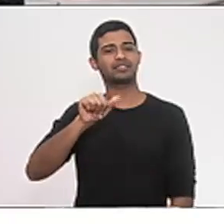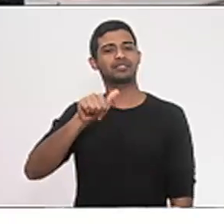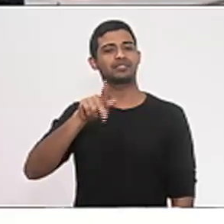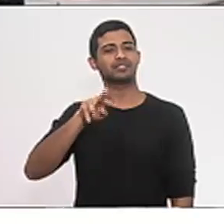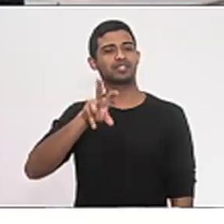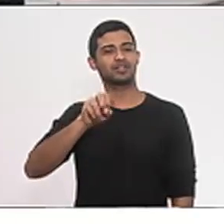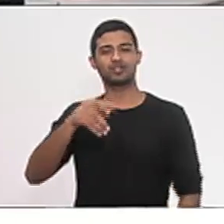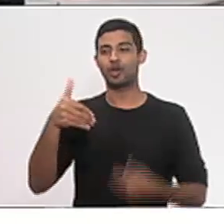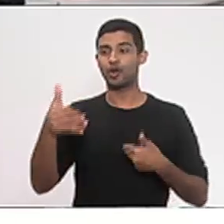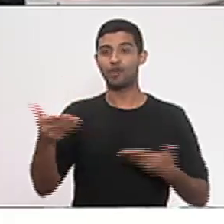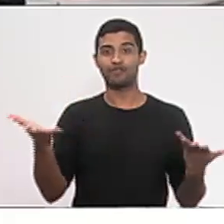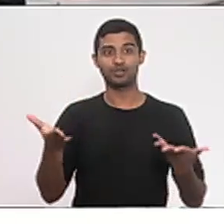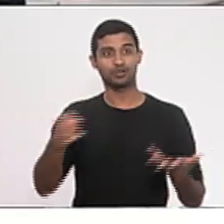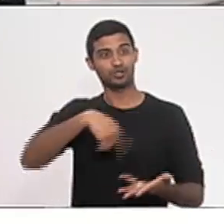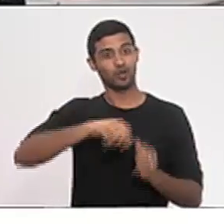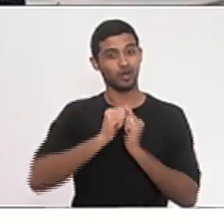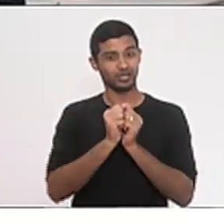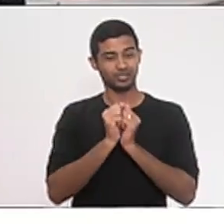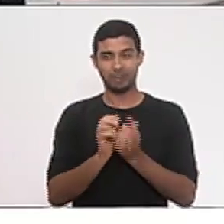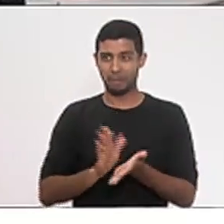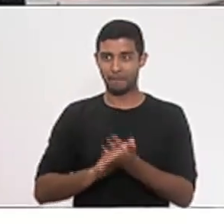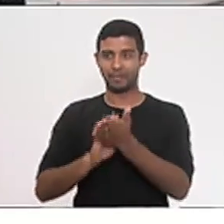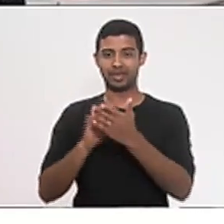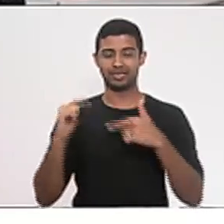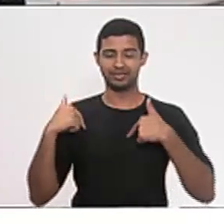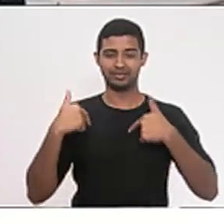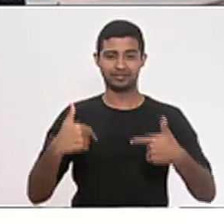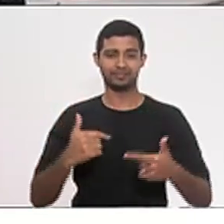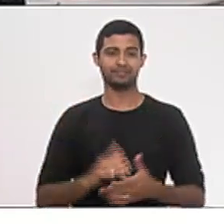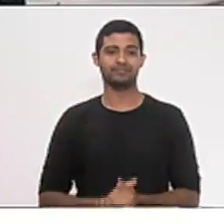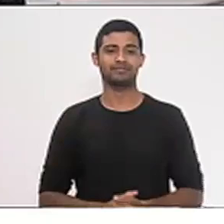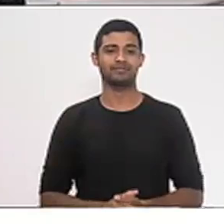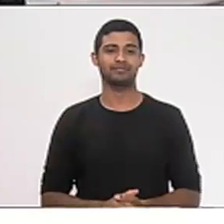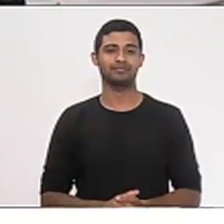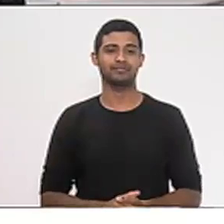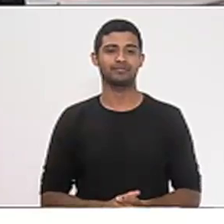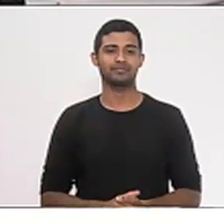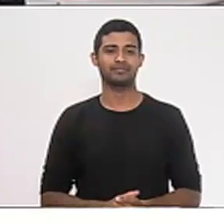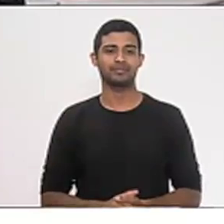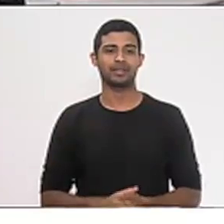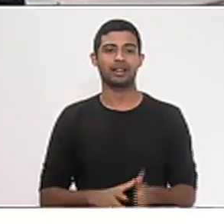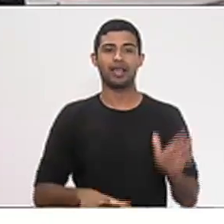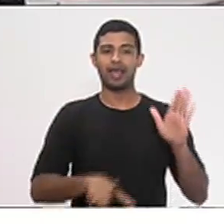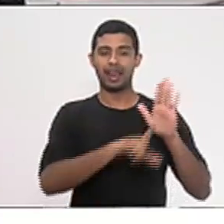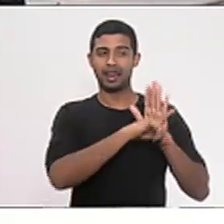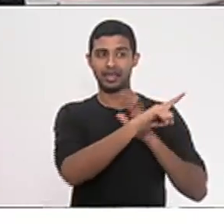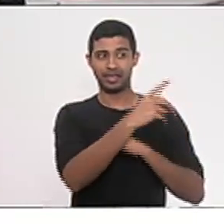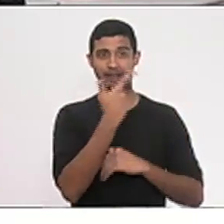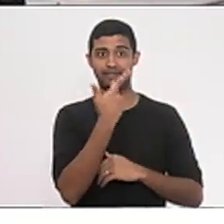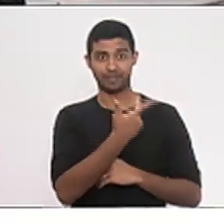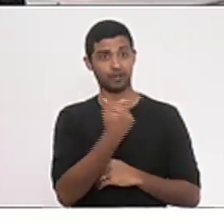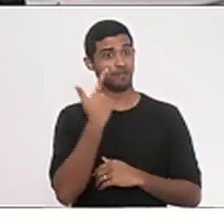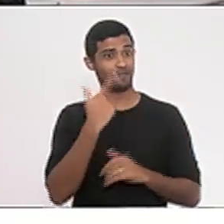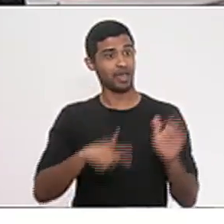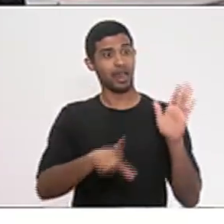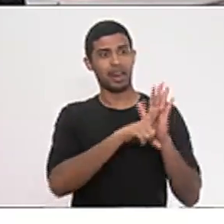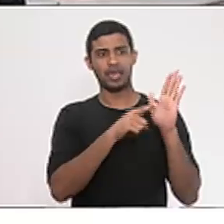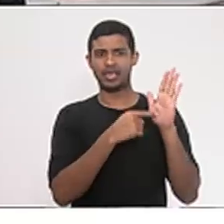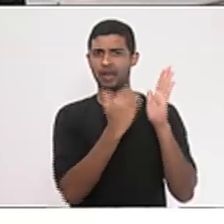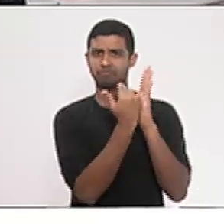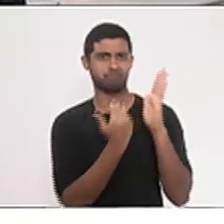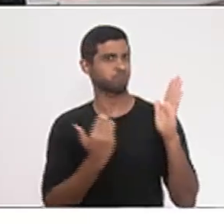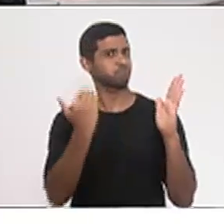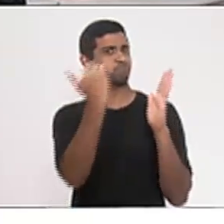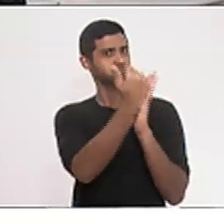estar aqui com vocês hoje. Parabenizo pela iniciativa. E a lei que o senhor citou é uma lei extremamente